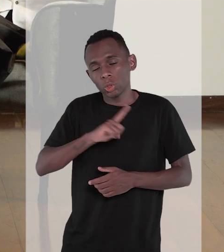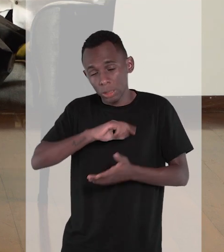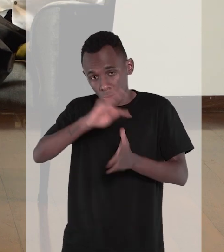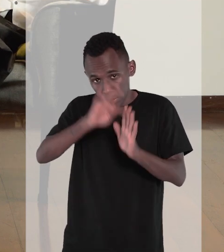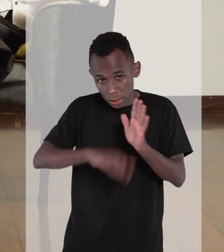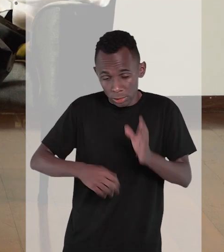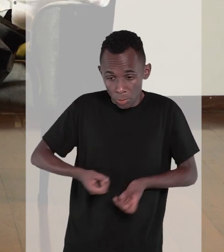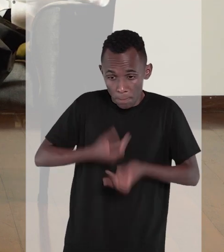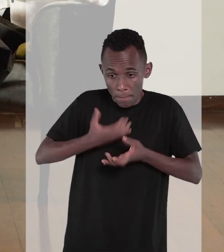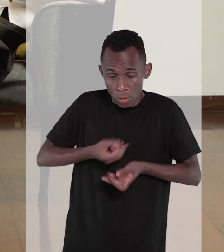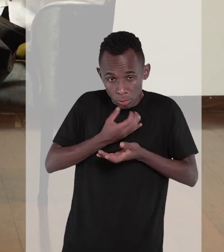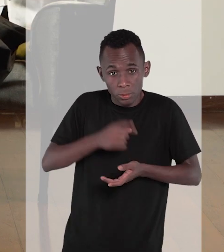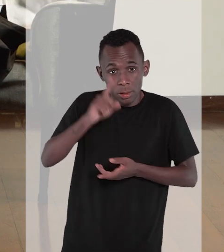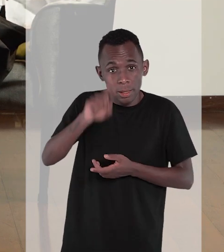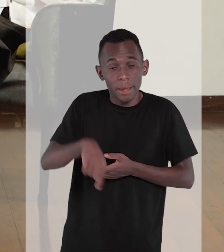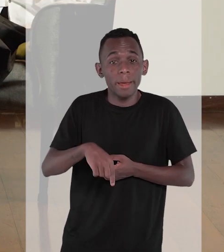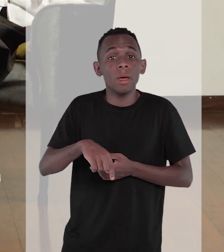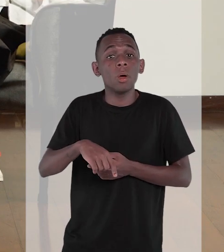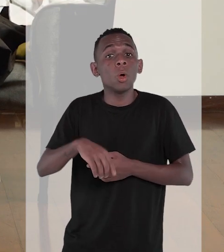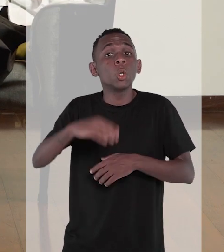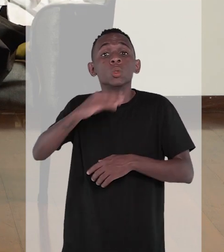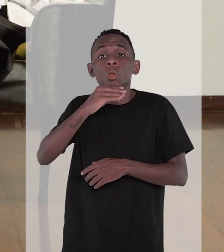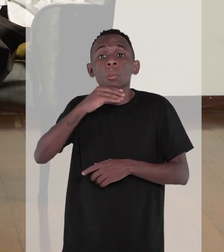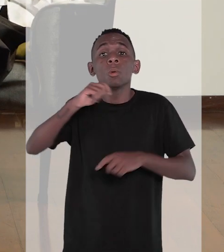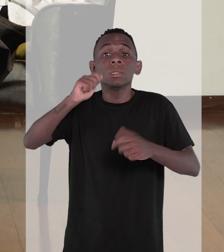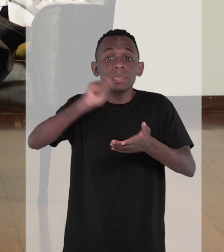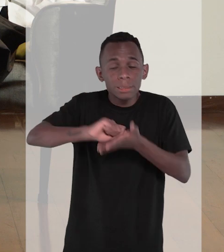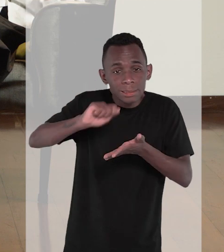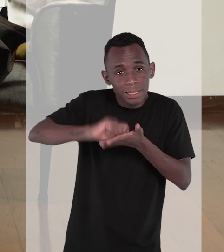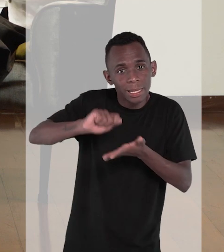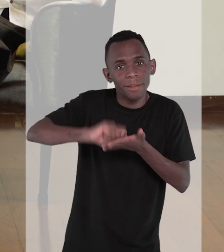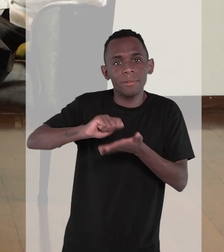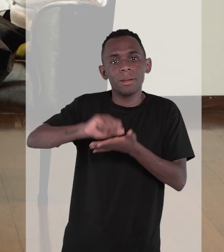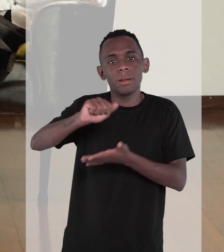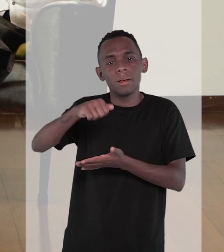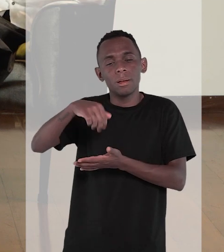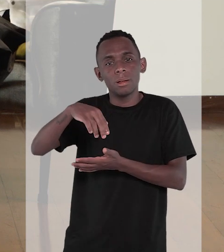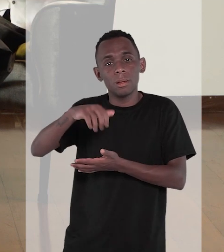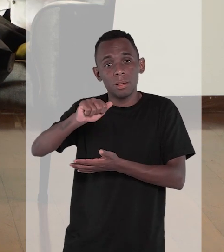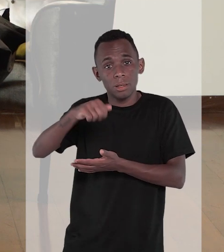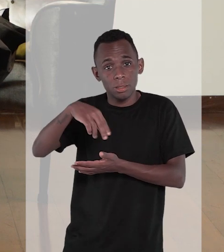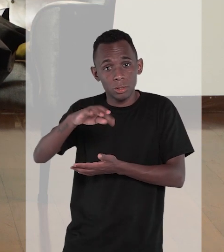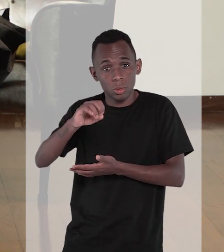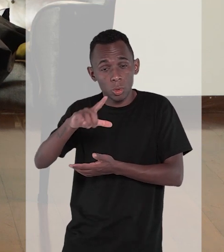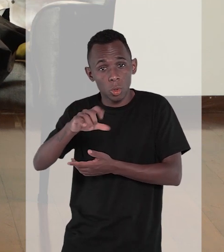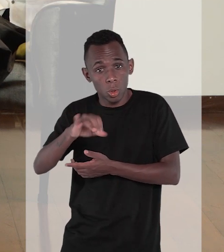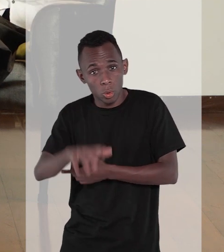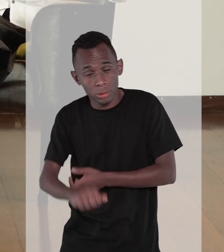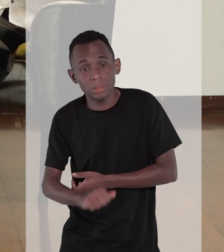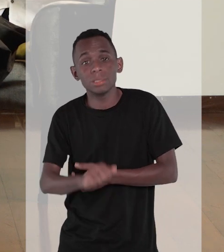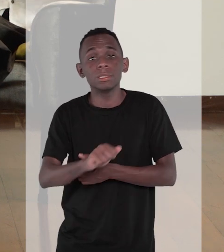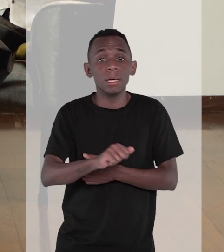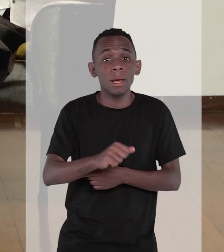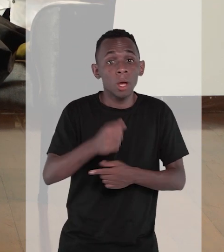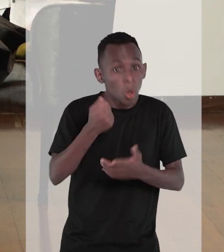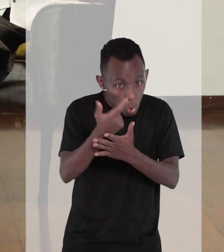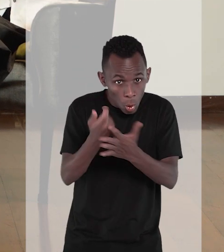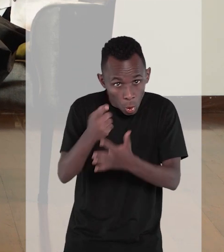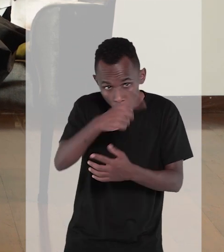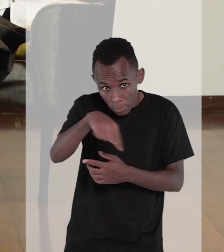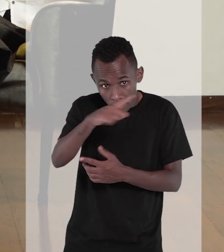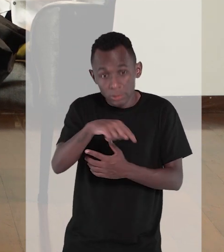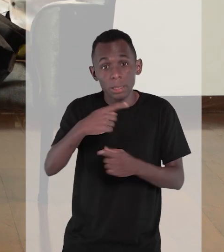a poesia, é o fato dele ter feito essa antologia. A coisa mais legal que a Luísa está dizendo para vocês comprarem essa antologia, comprem,